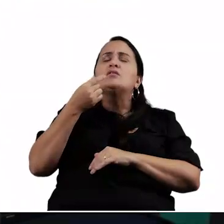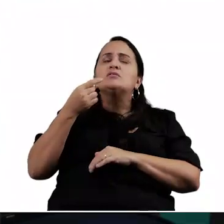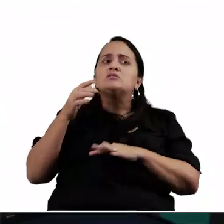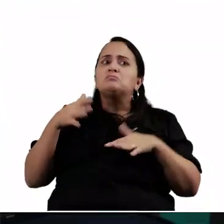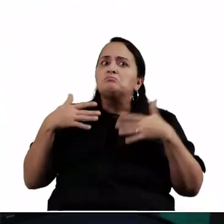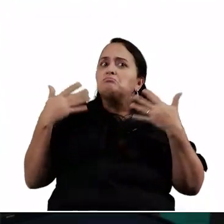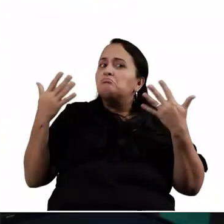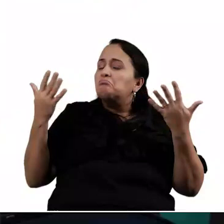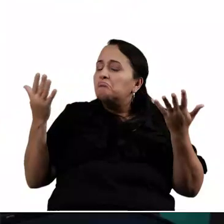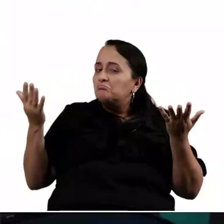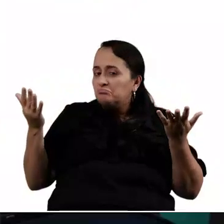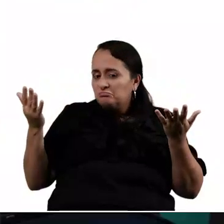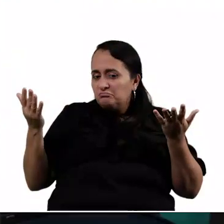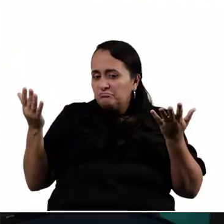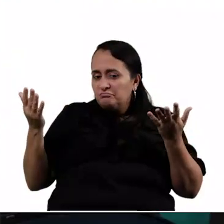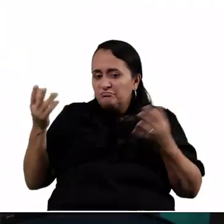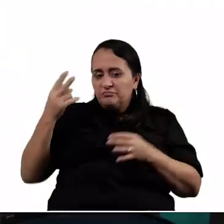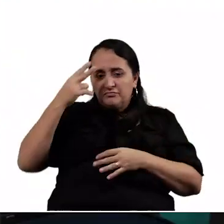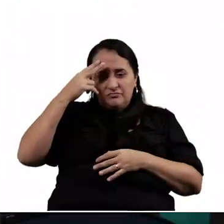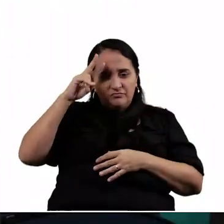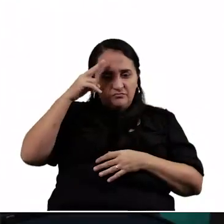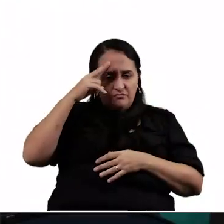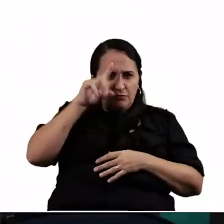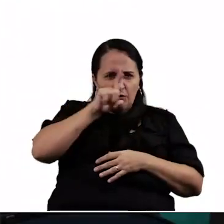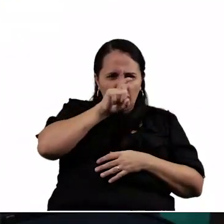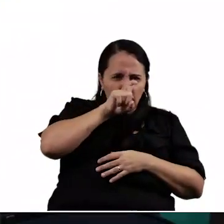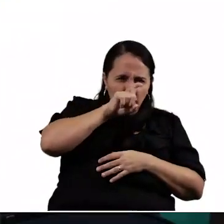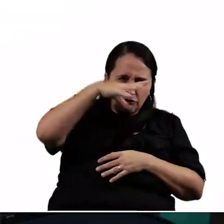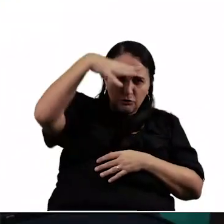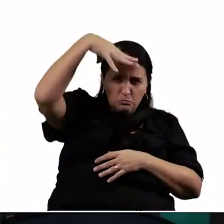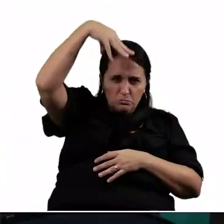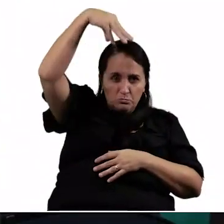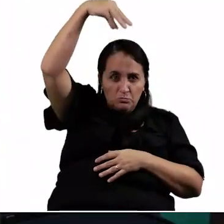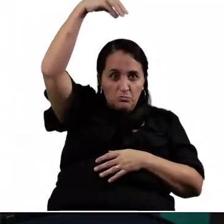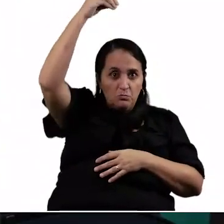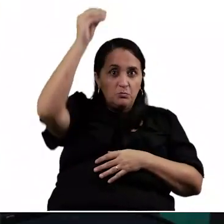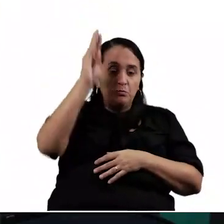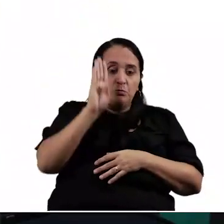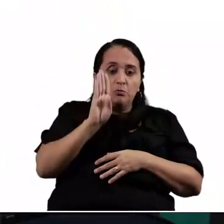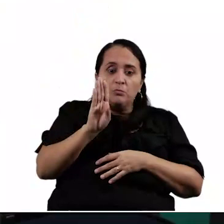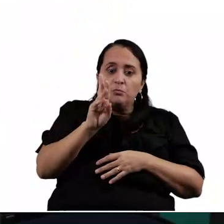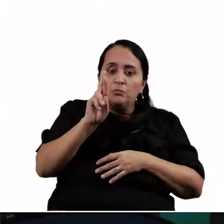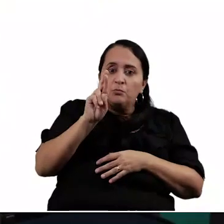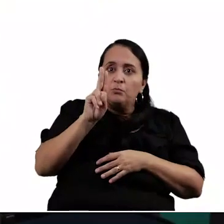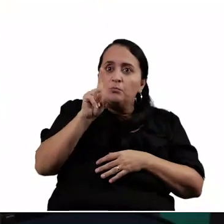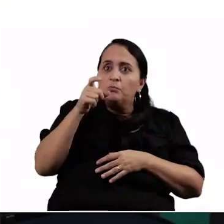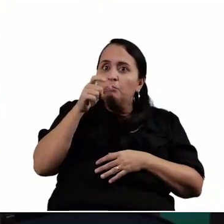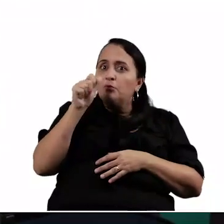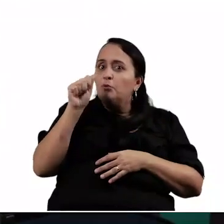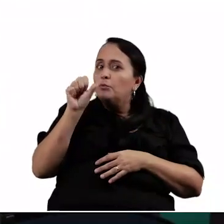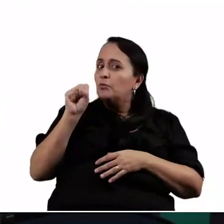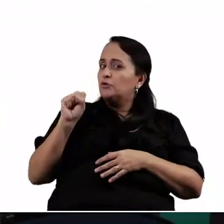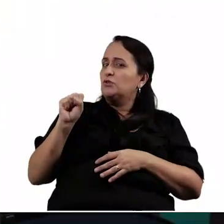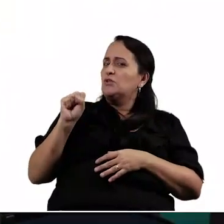nós estávamos falando de uma história de Bruxas né E pelo tom da voz vocês acham que quando